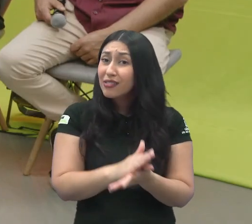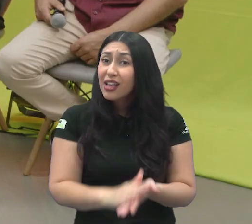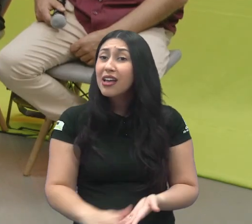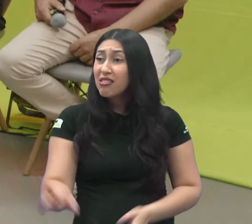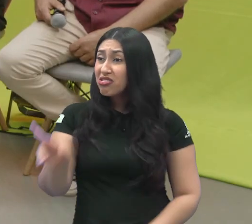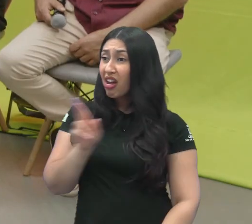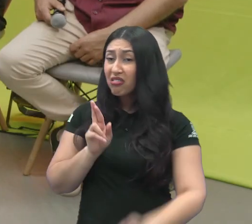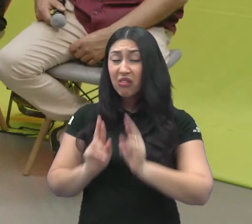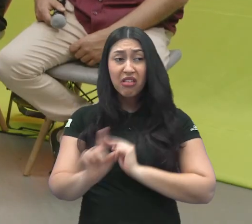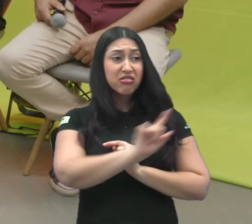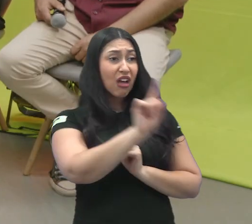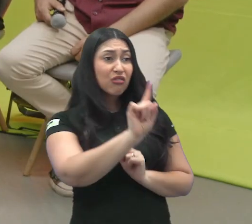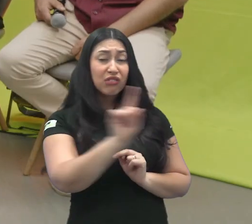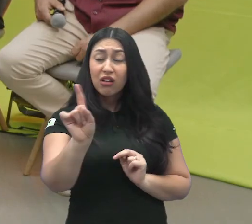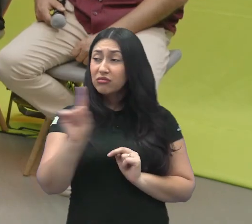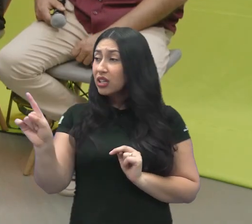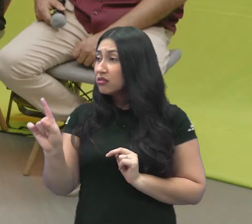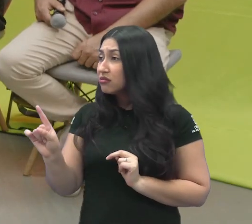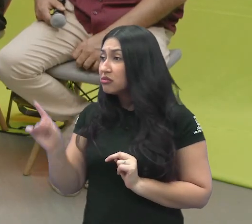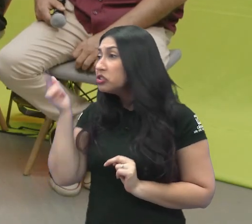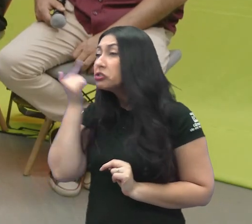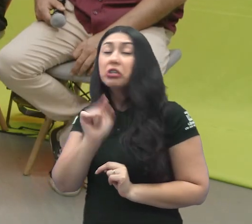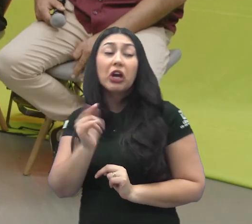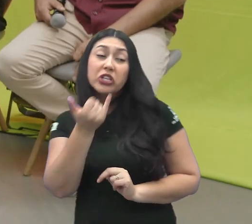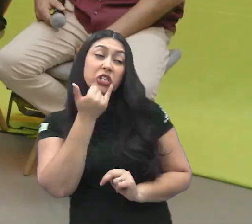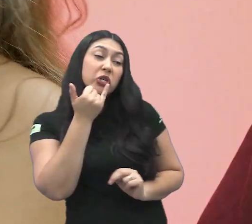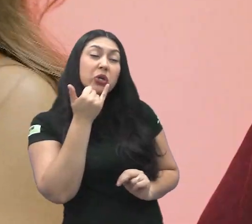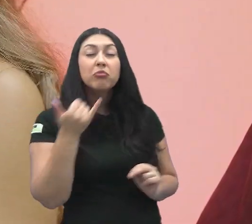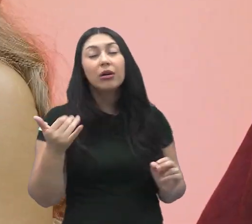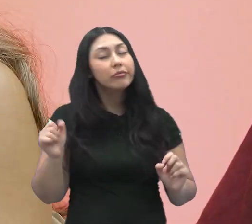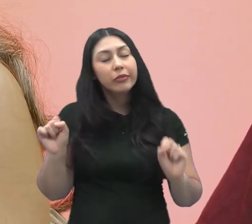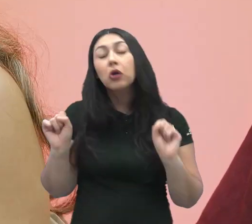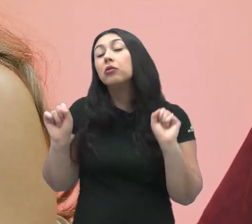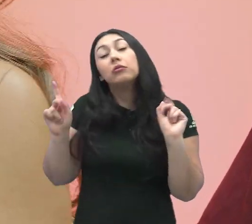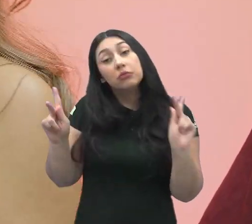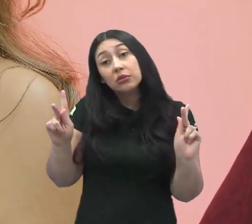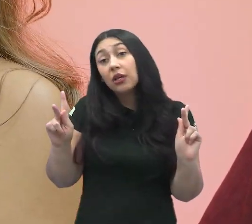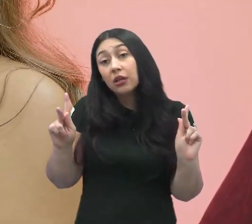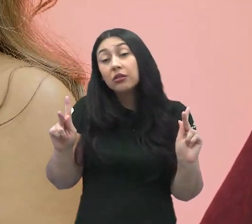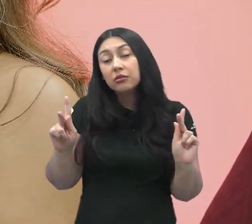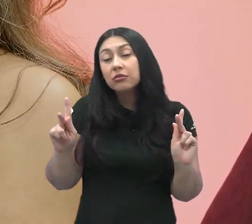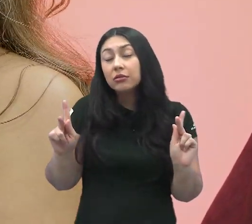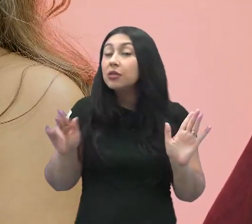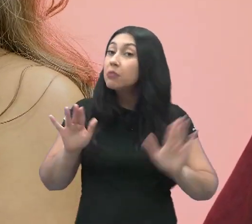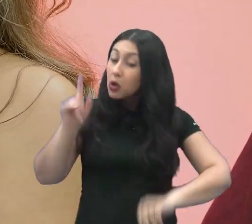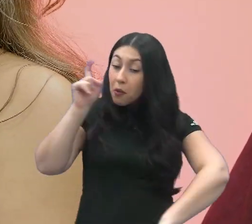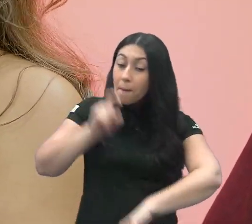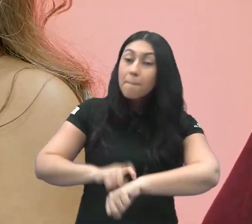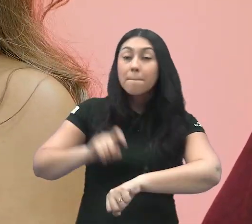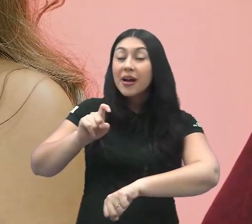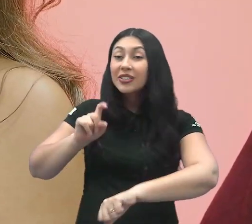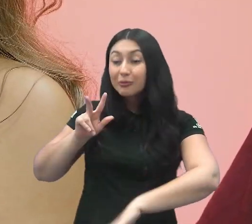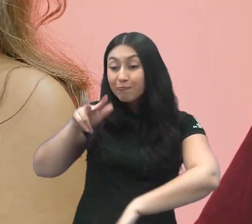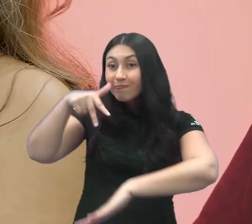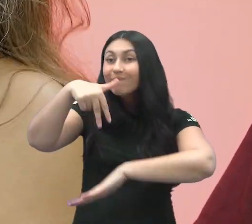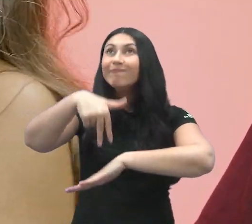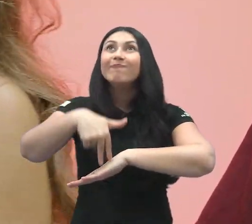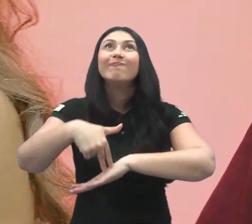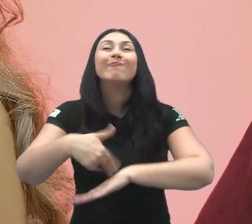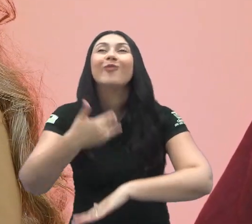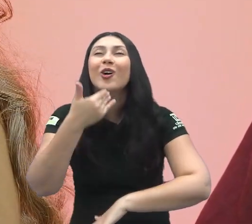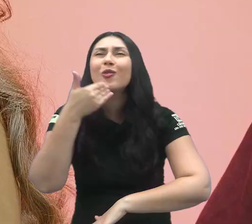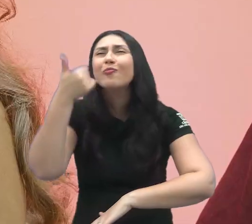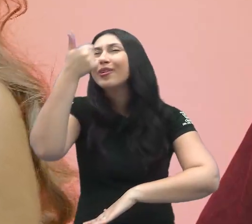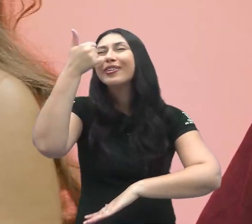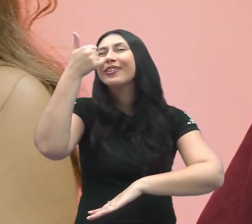muitas portas fechadas. É muito, não vou conseguir. Olha, fica pra próxima. E tá tudo certo. E aí, assim, aquele momento pra mim foi o melhor momento da